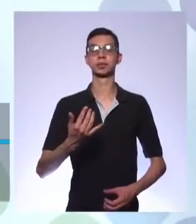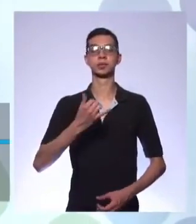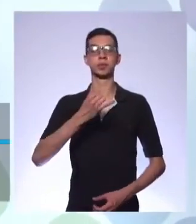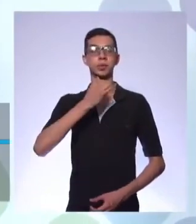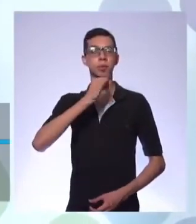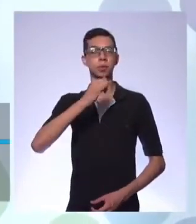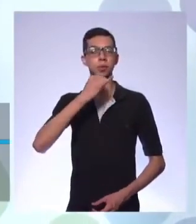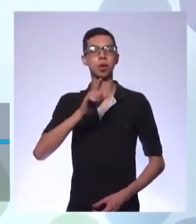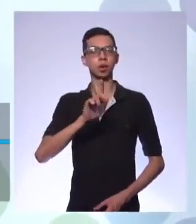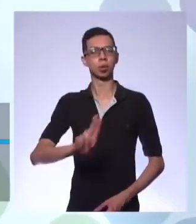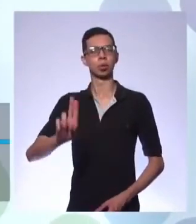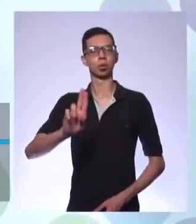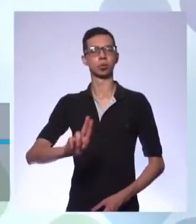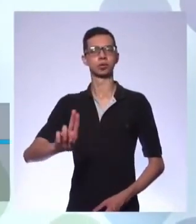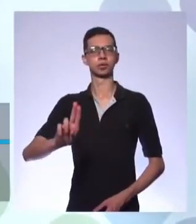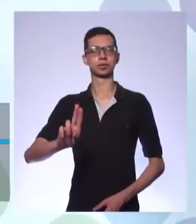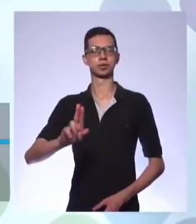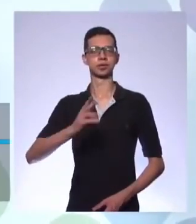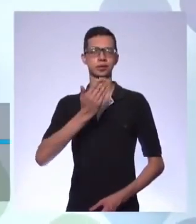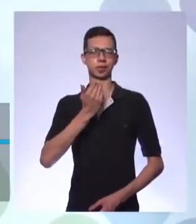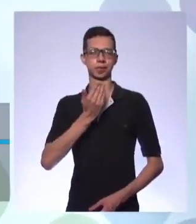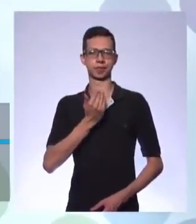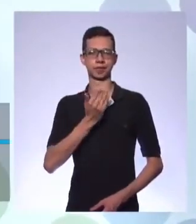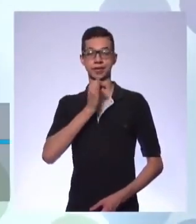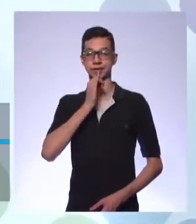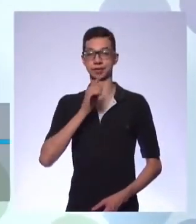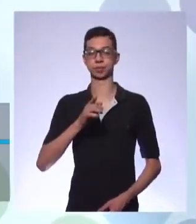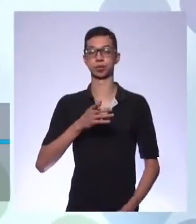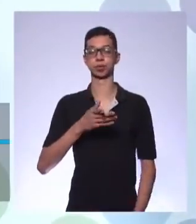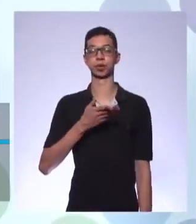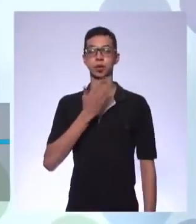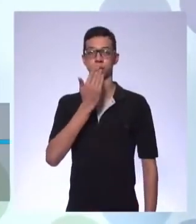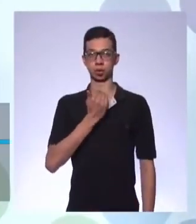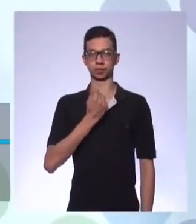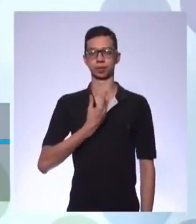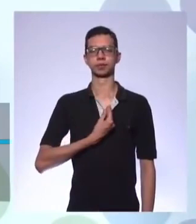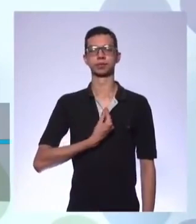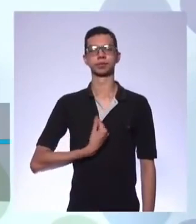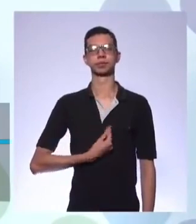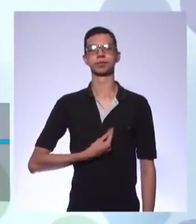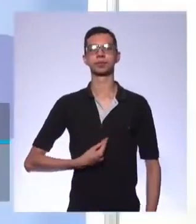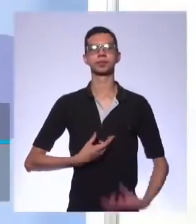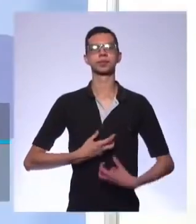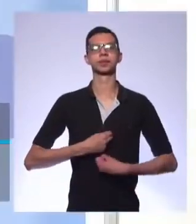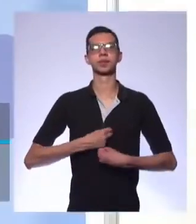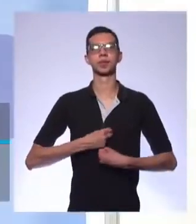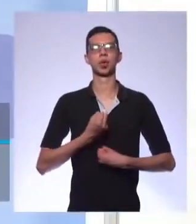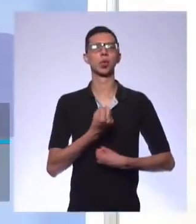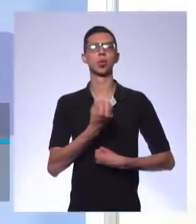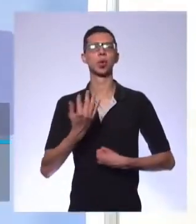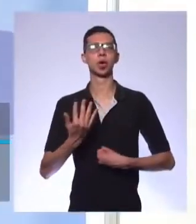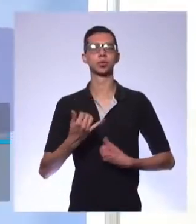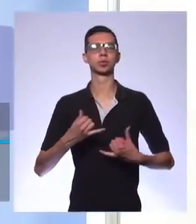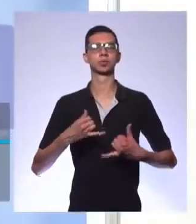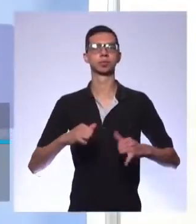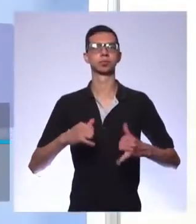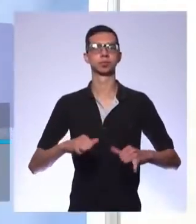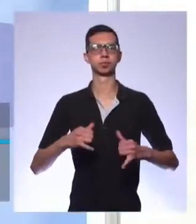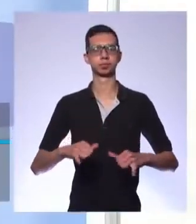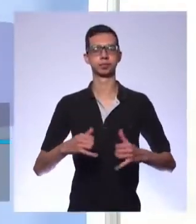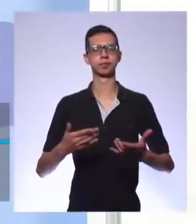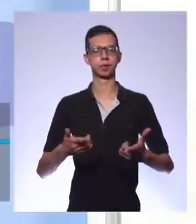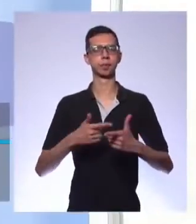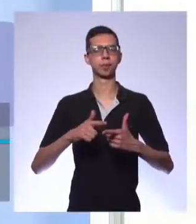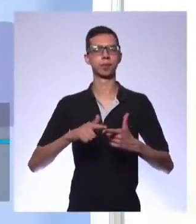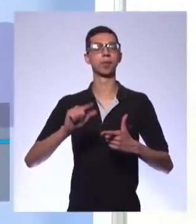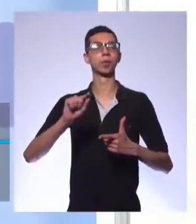consumir com aquele alimento. Quer dizer, você vai ingerir, né, trazer para dentro do corpo com aquele alimento. E aí qual é o problema?